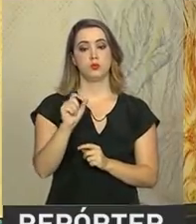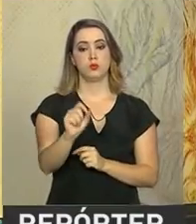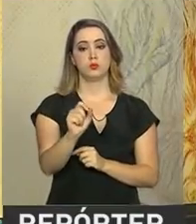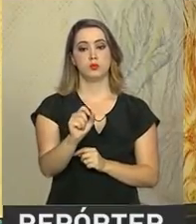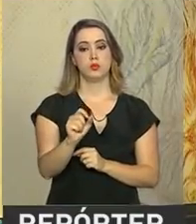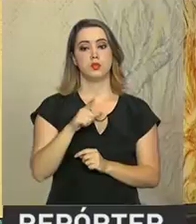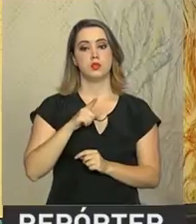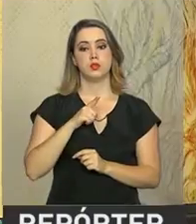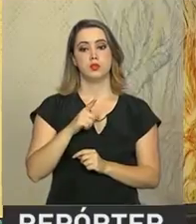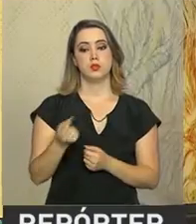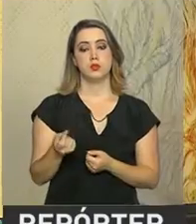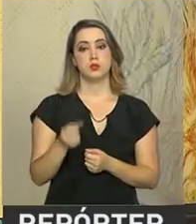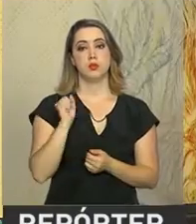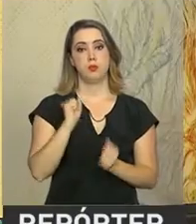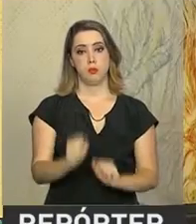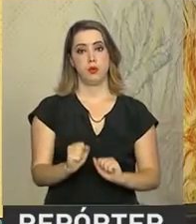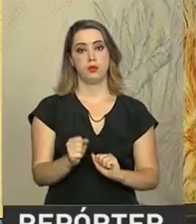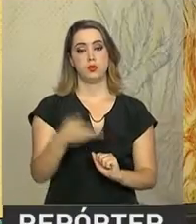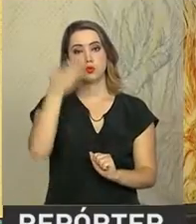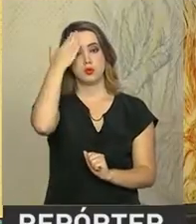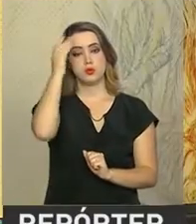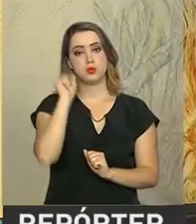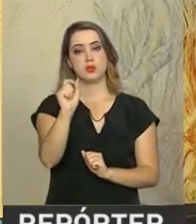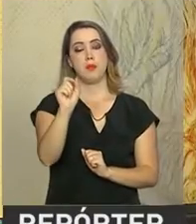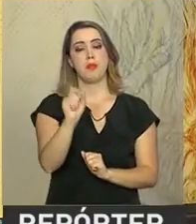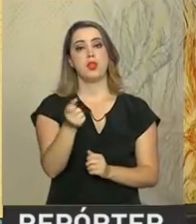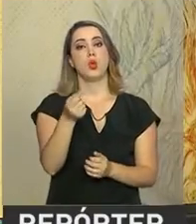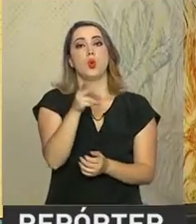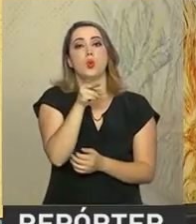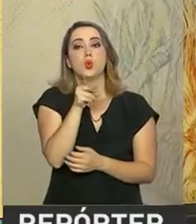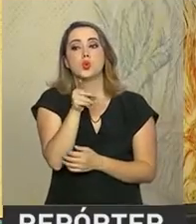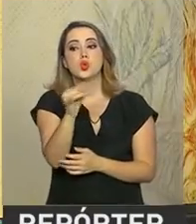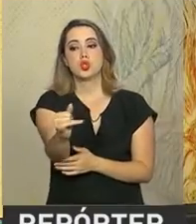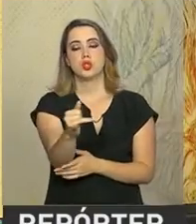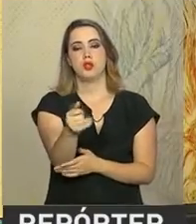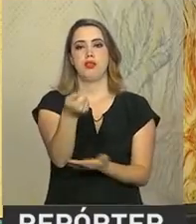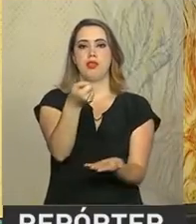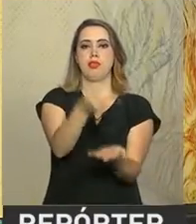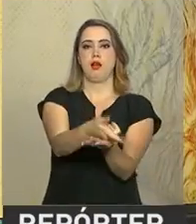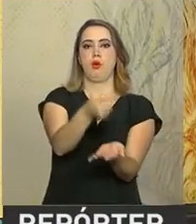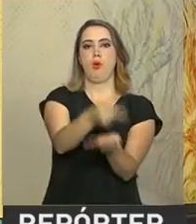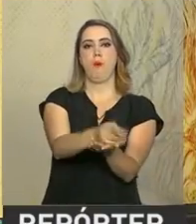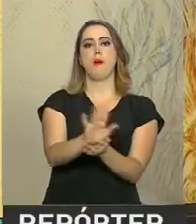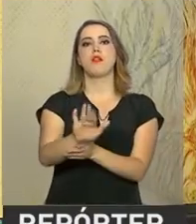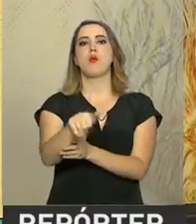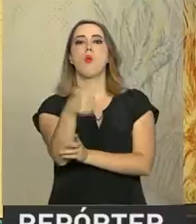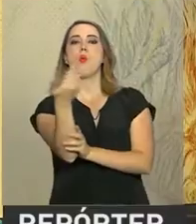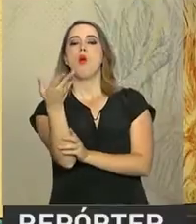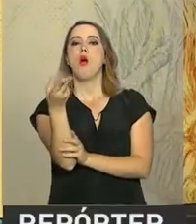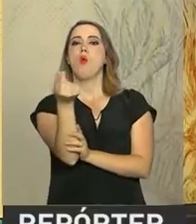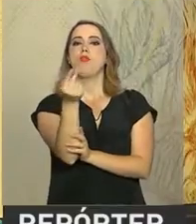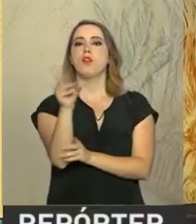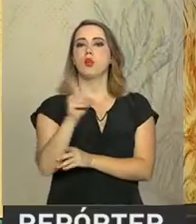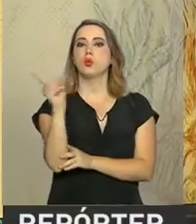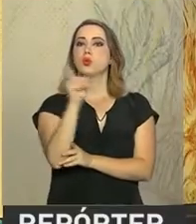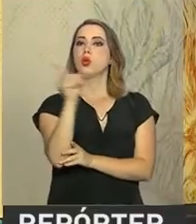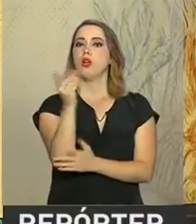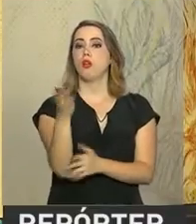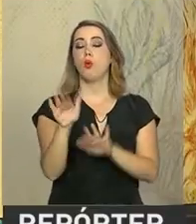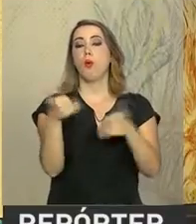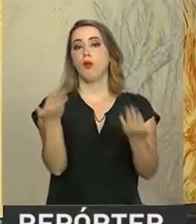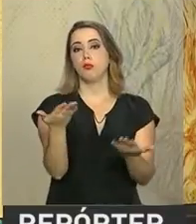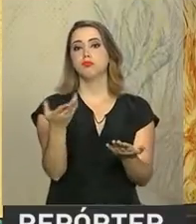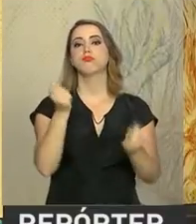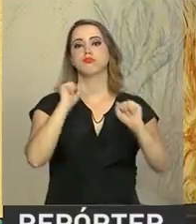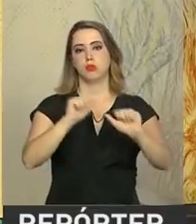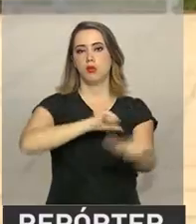ele vai ter previsibilidade porque ele vai saber que vai comprar naquele dia eo valor da mercadoria que está comprando vai ser paga na